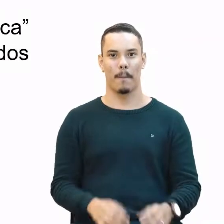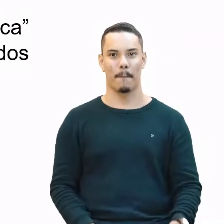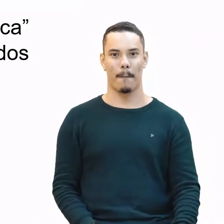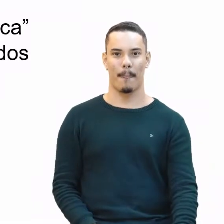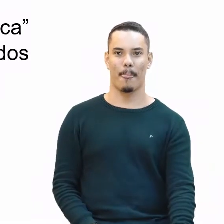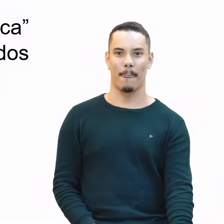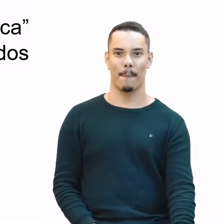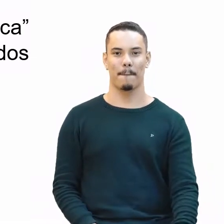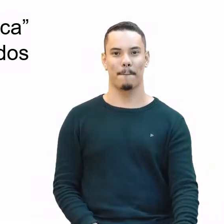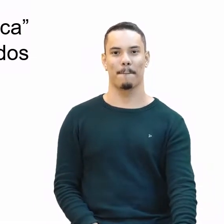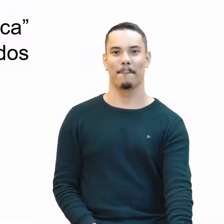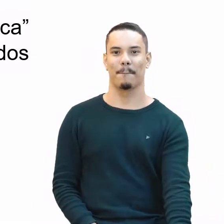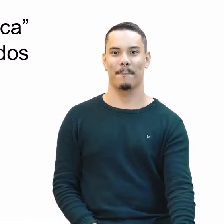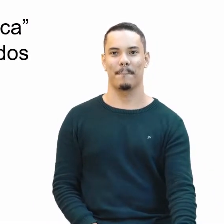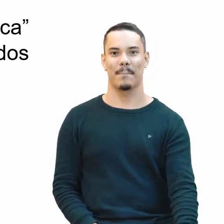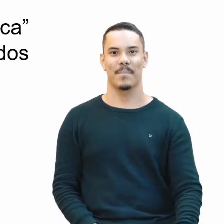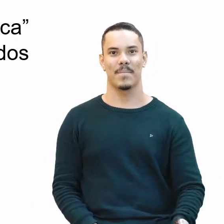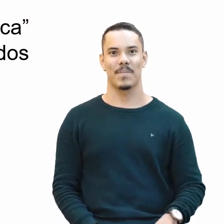olha só.